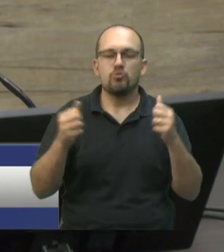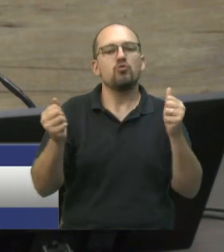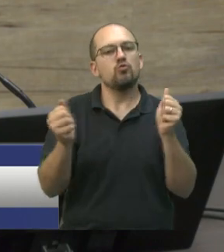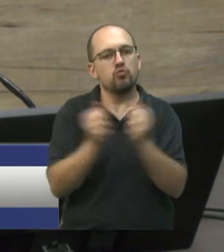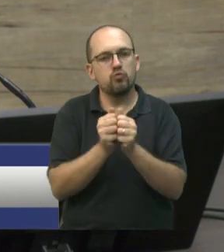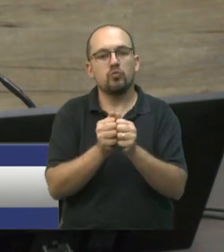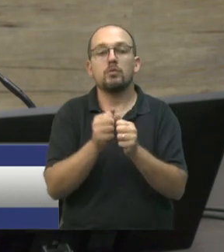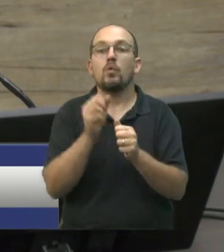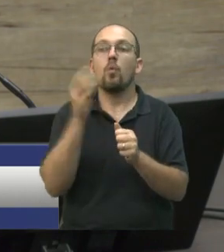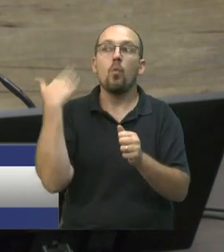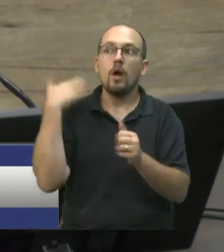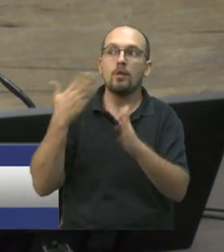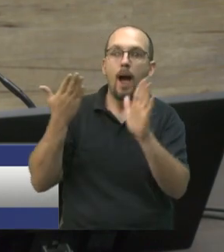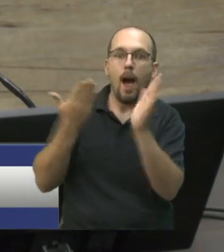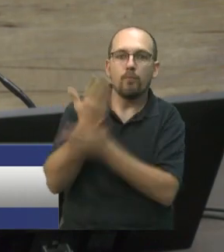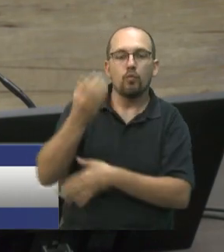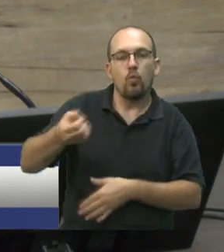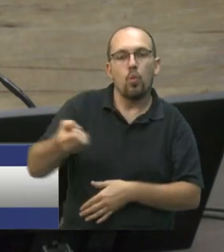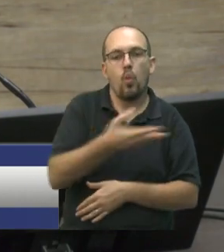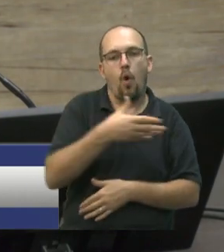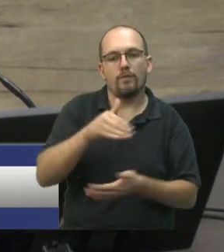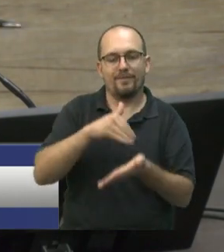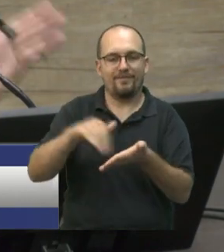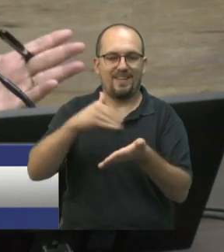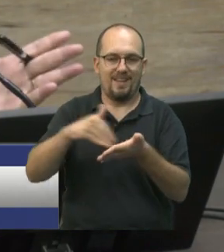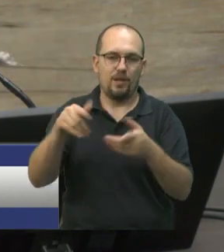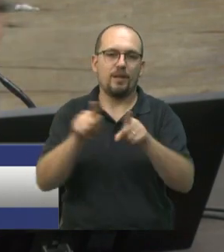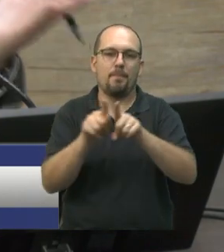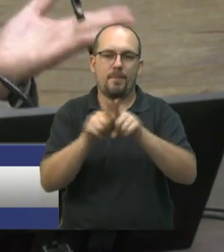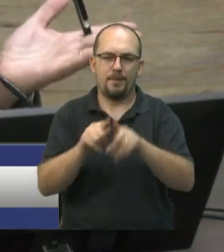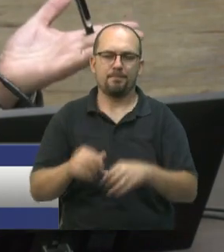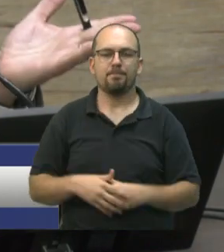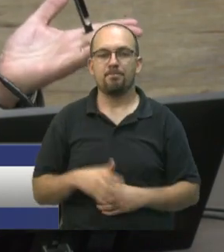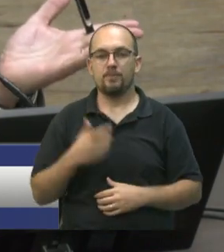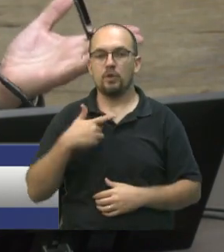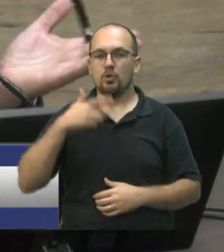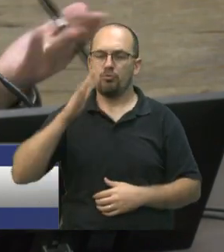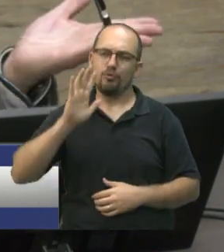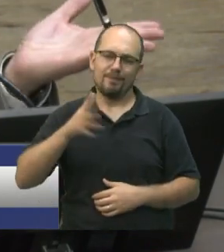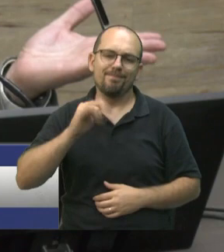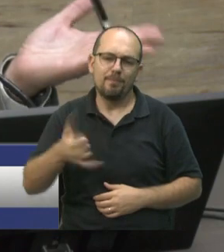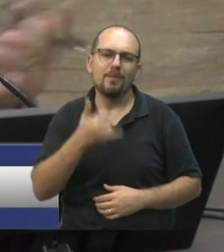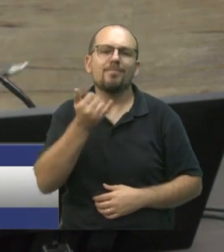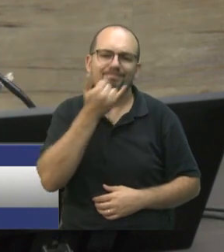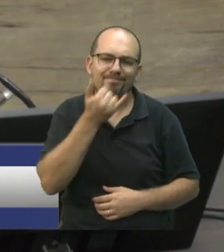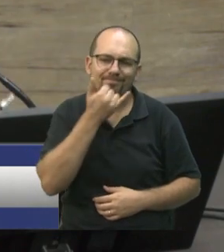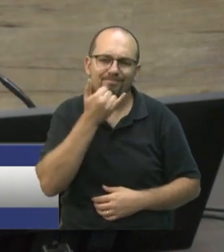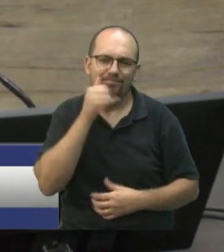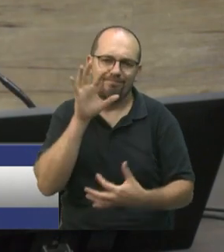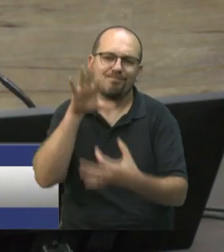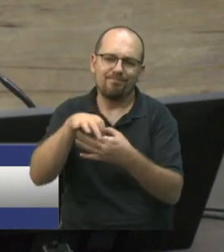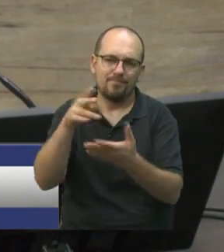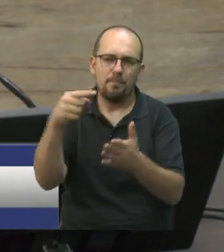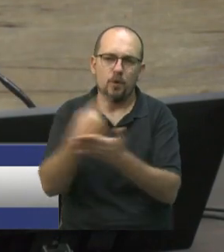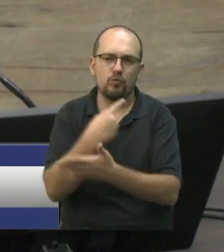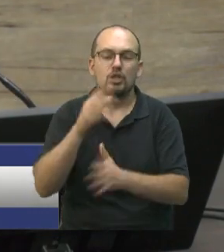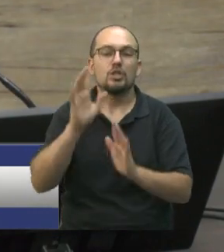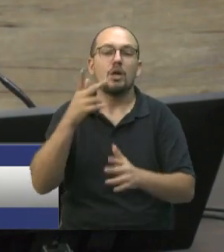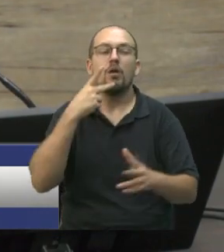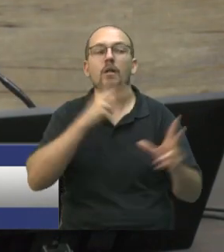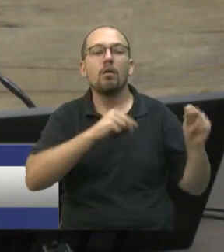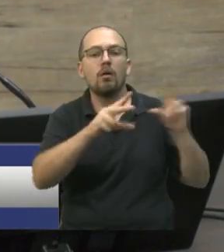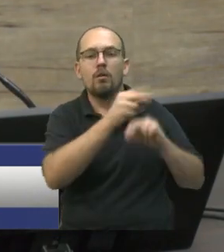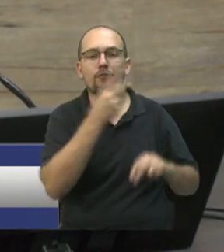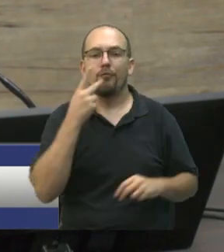quando aprovaram a nova secretaria também. Então, eu já ouvi, vou aproveitar, me perdoe, tá, a sua pergunta. Eu já ouvi falar que